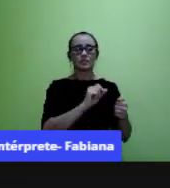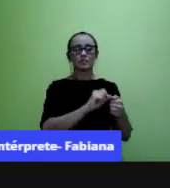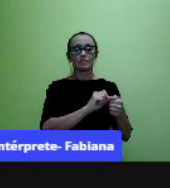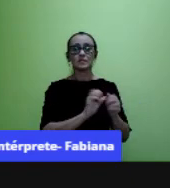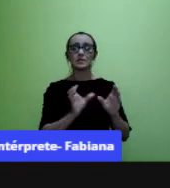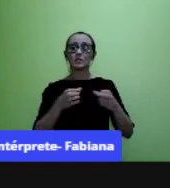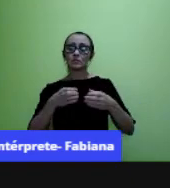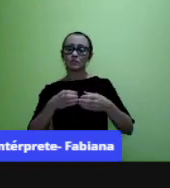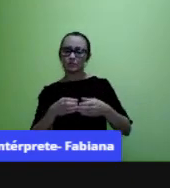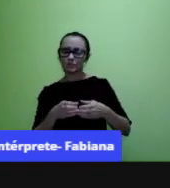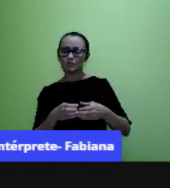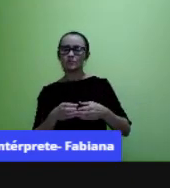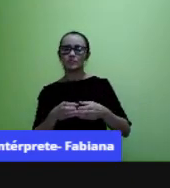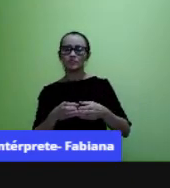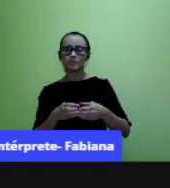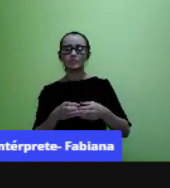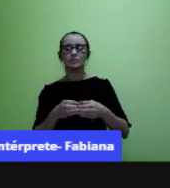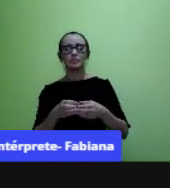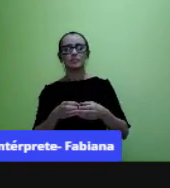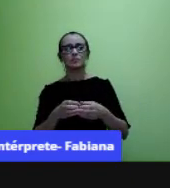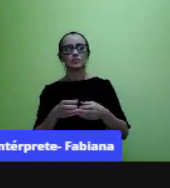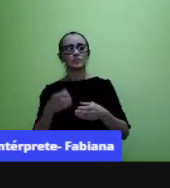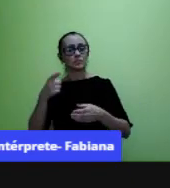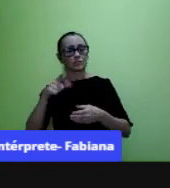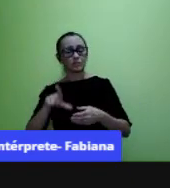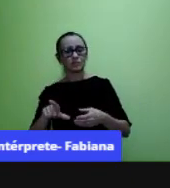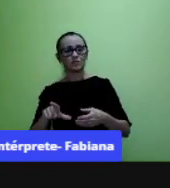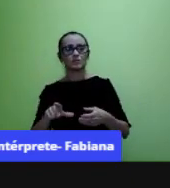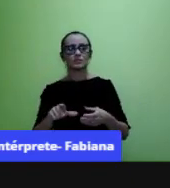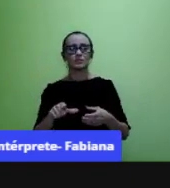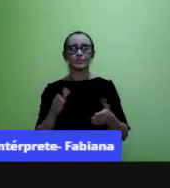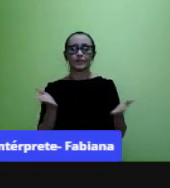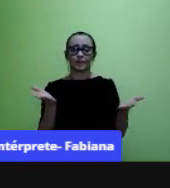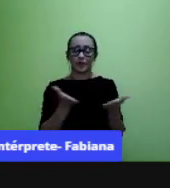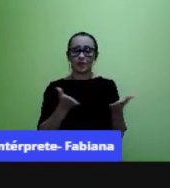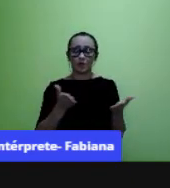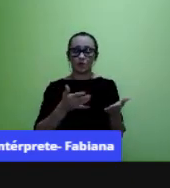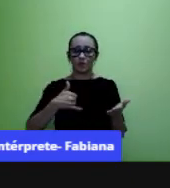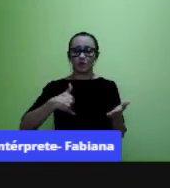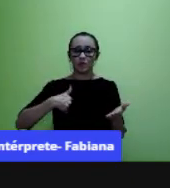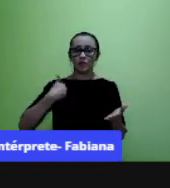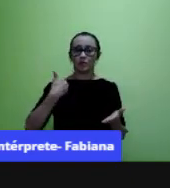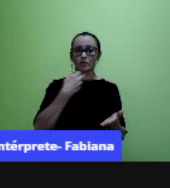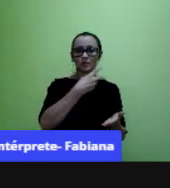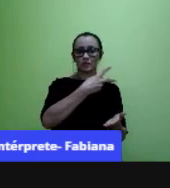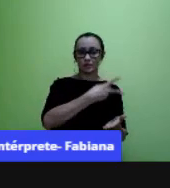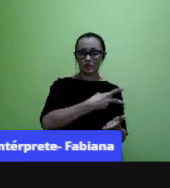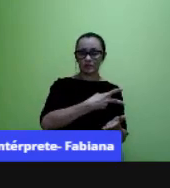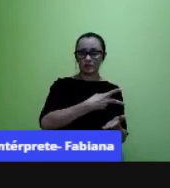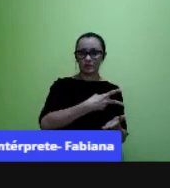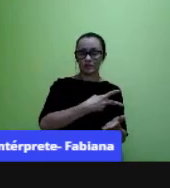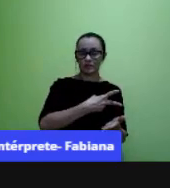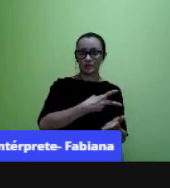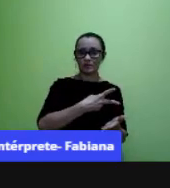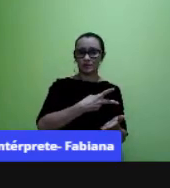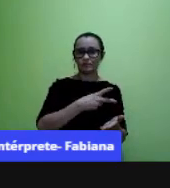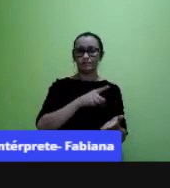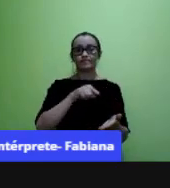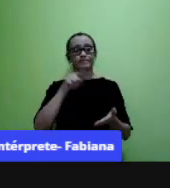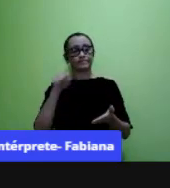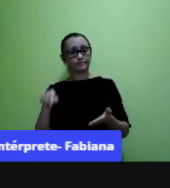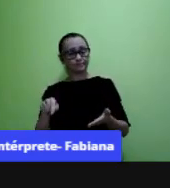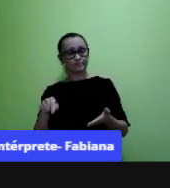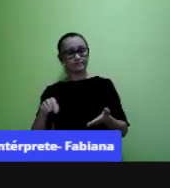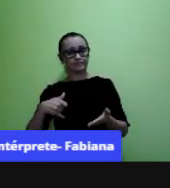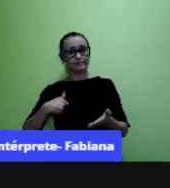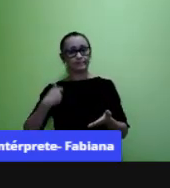essa criança, eu sei que ela tinha 2 aninhos e agora ela está com 3, mas vamos retomar esse conhecimento. Pode ser a mesma atividade?